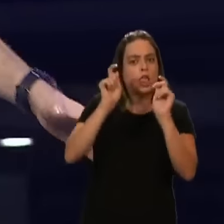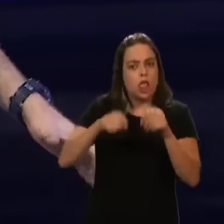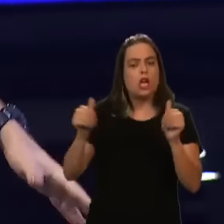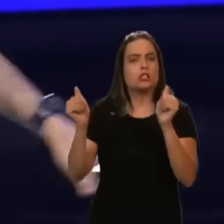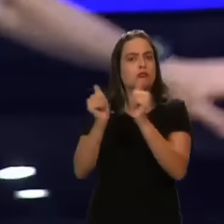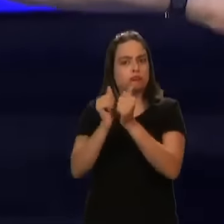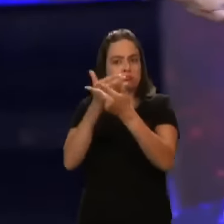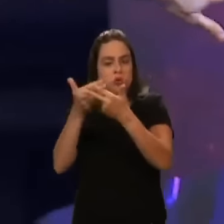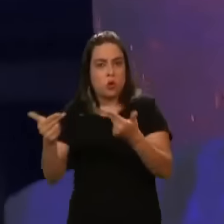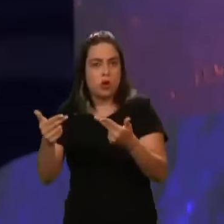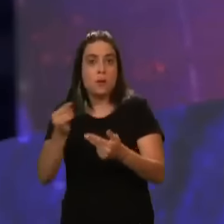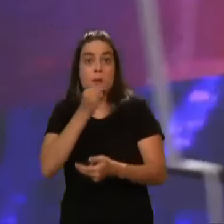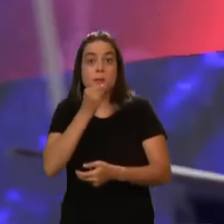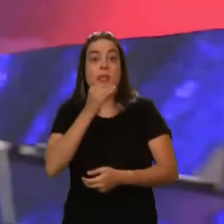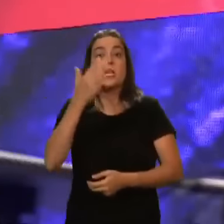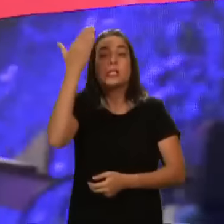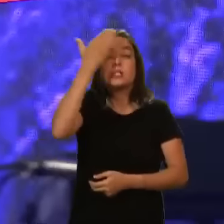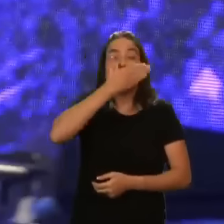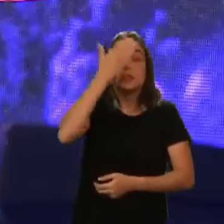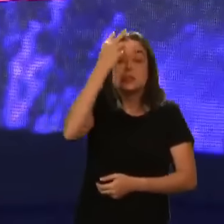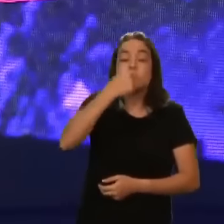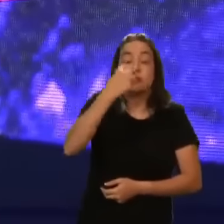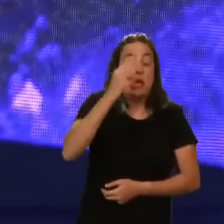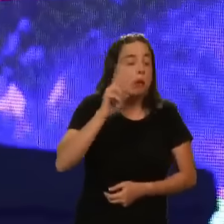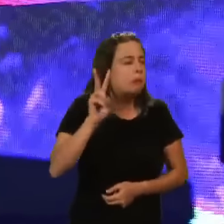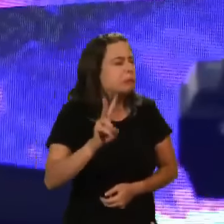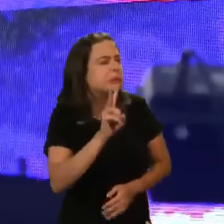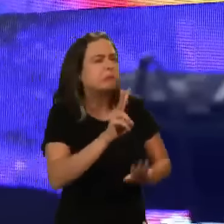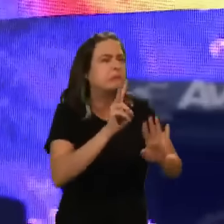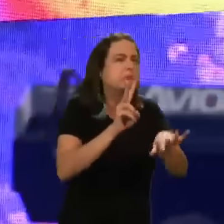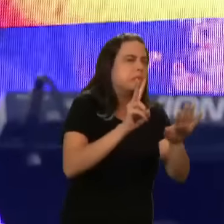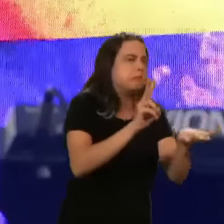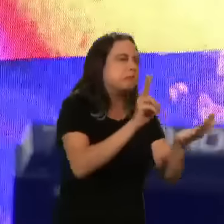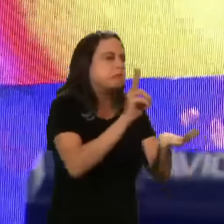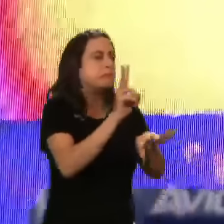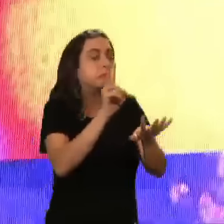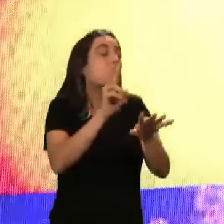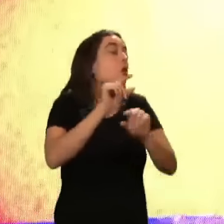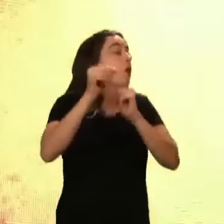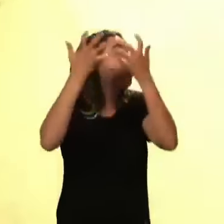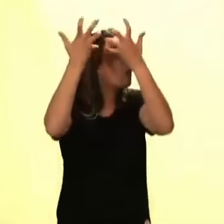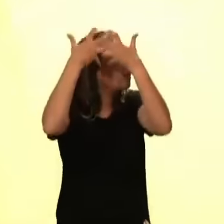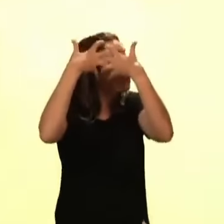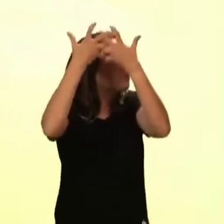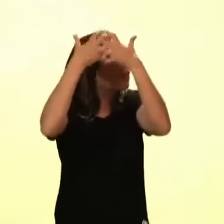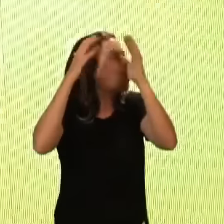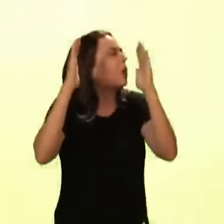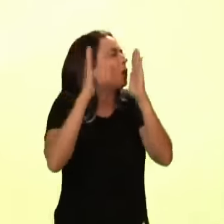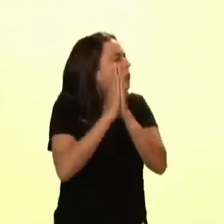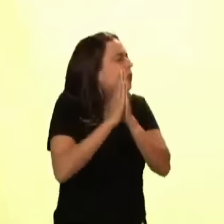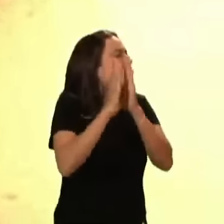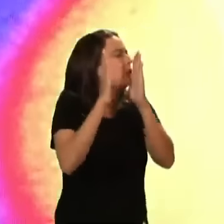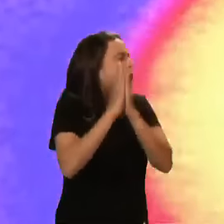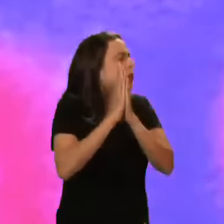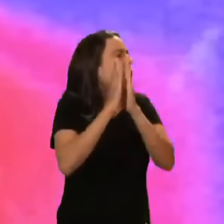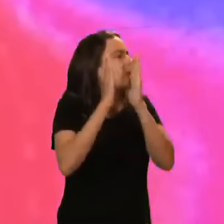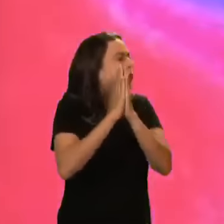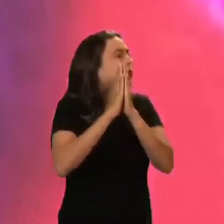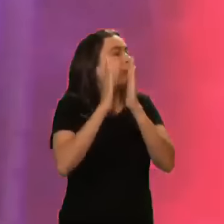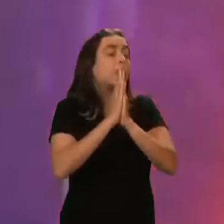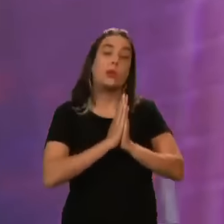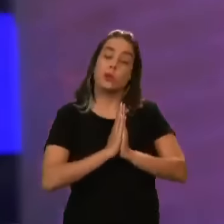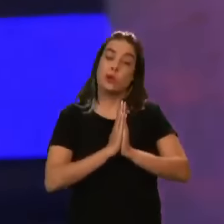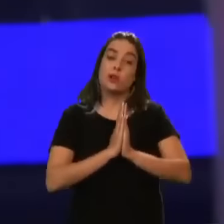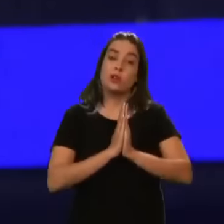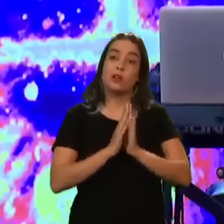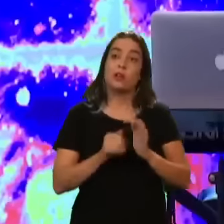ao mesmo tempo que iam até onde estava a casa de Jesus, eles oravam. E é interessante que a